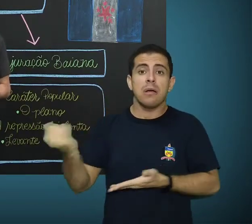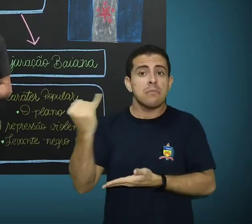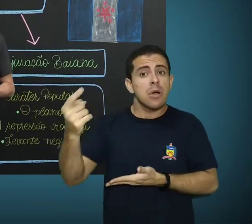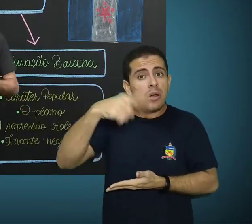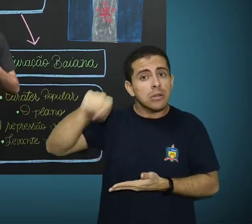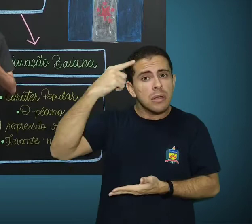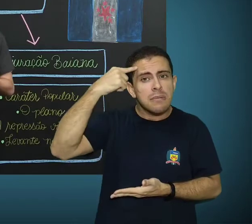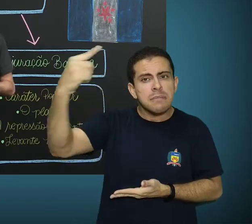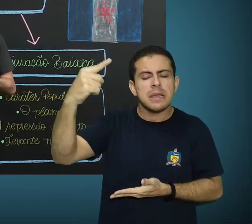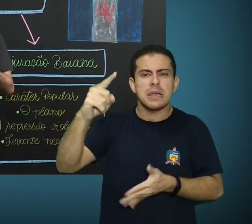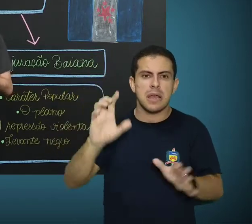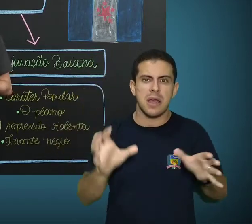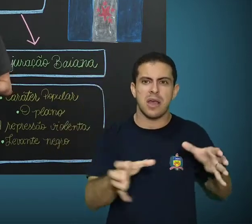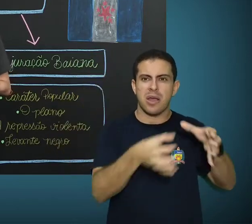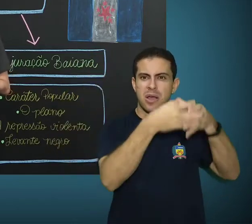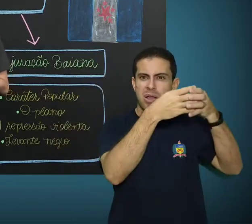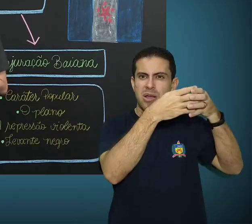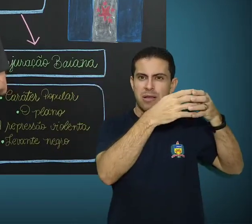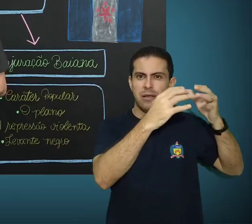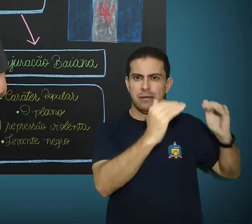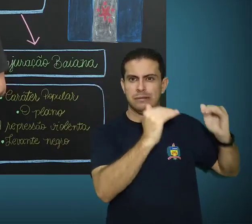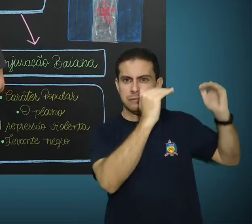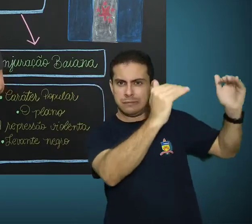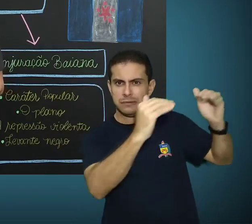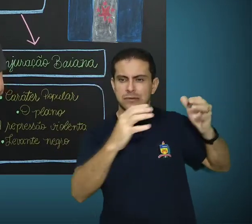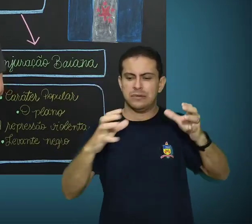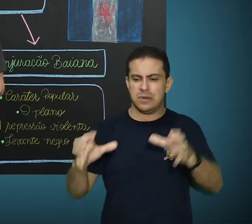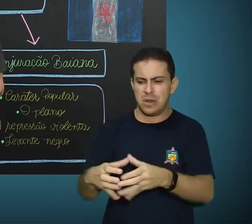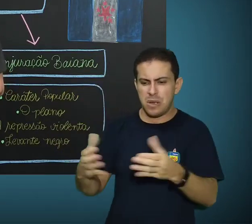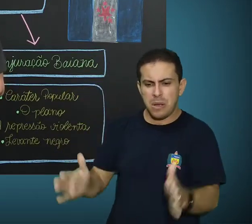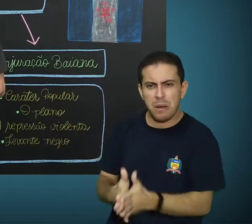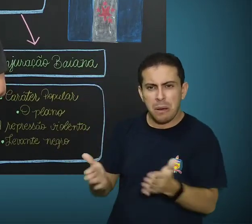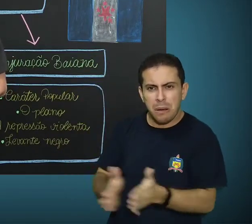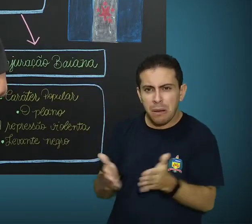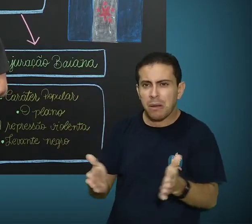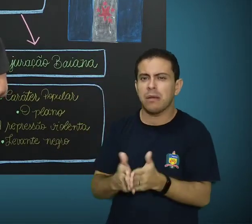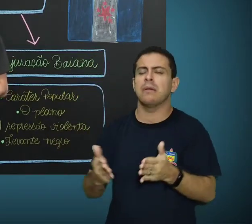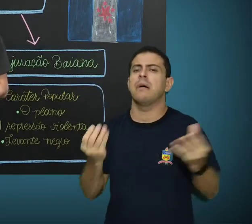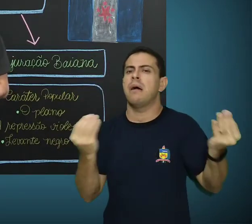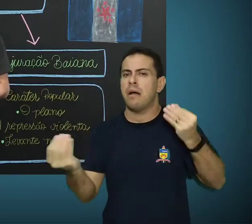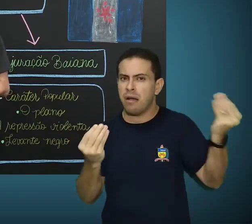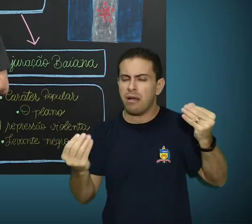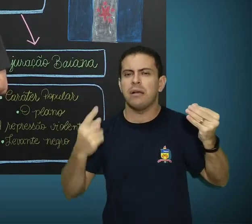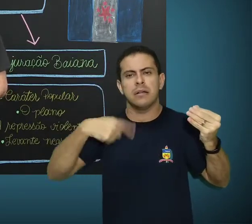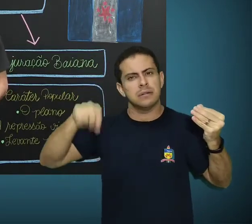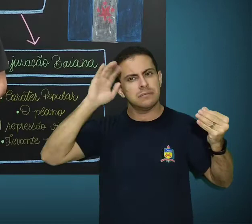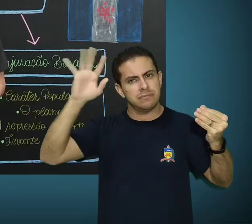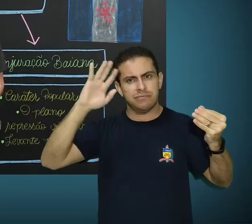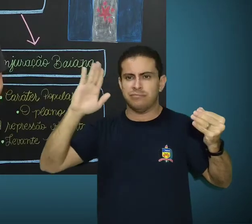gente pensar a relação entre as classes e os grupos sociais no Brasil. Uma reflexão que